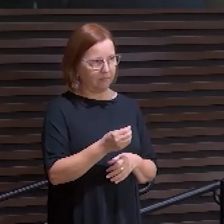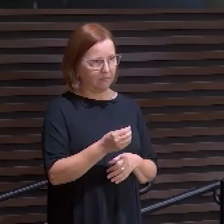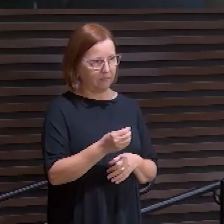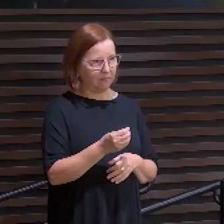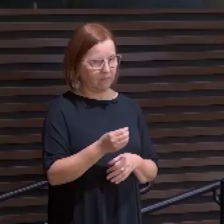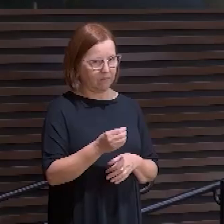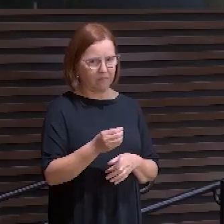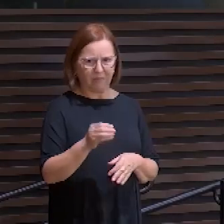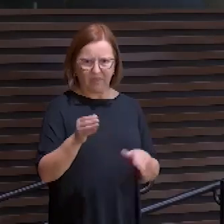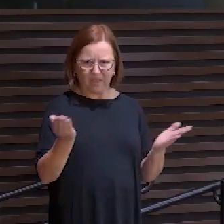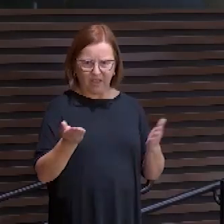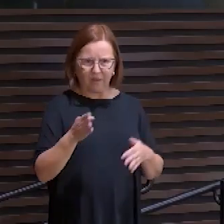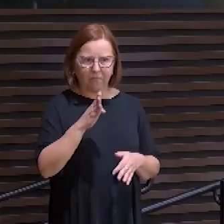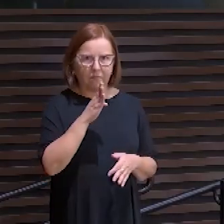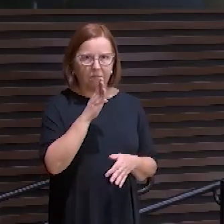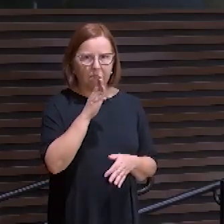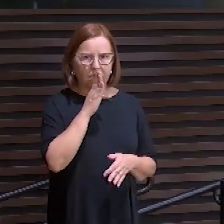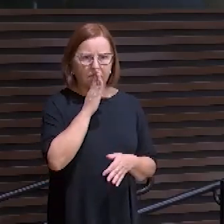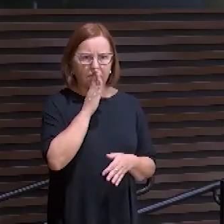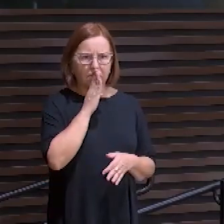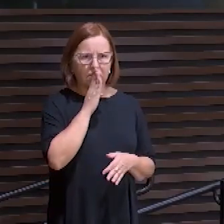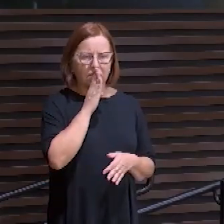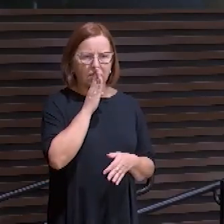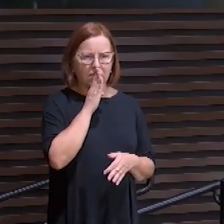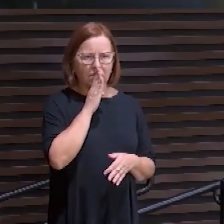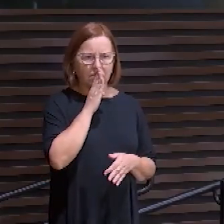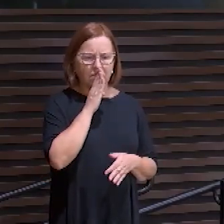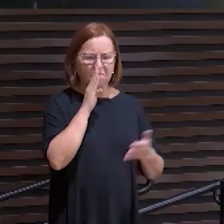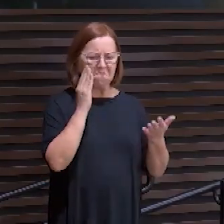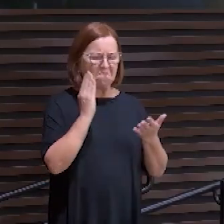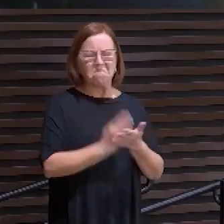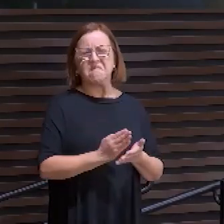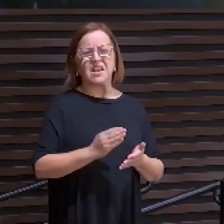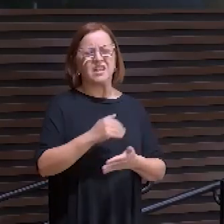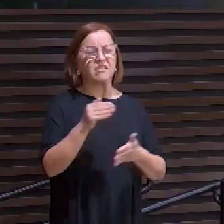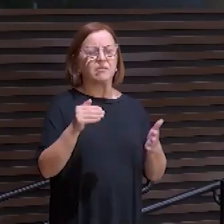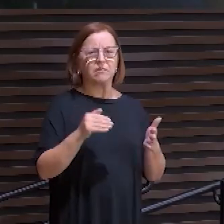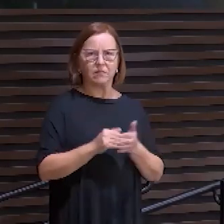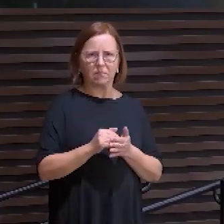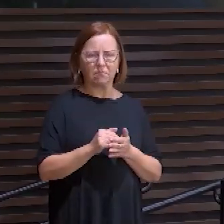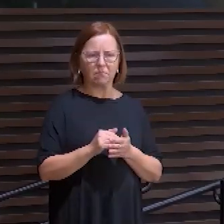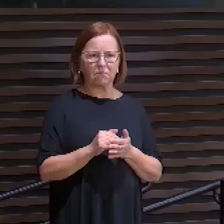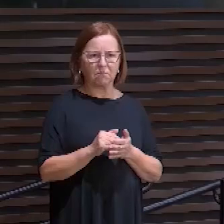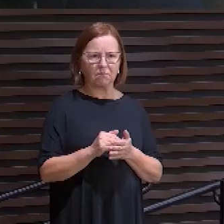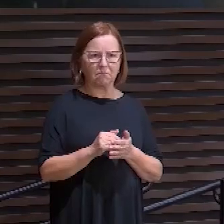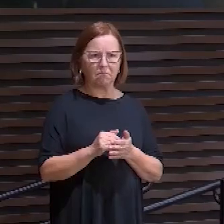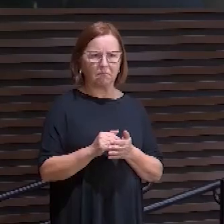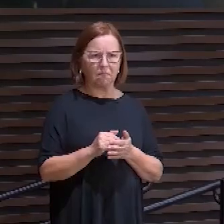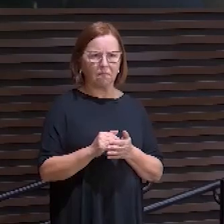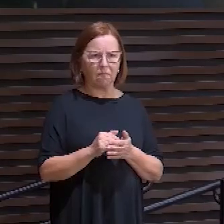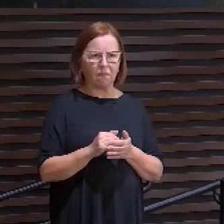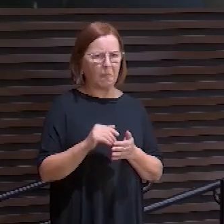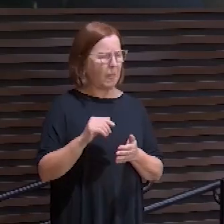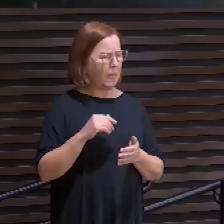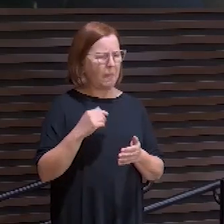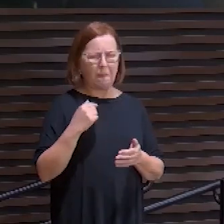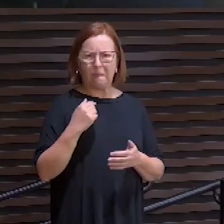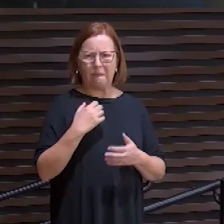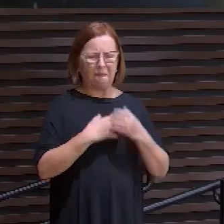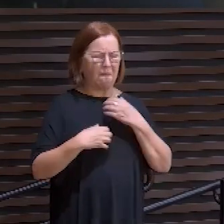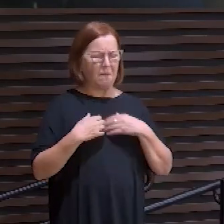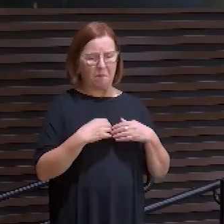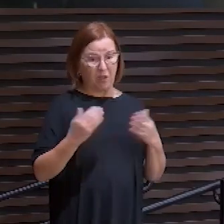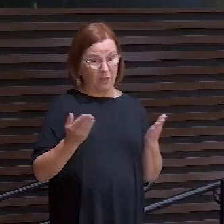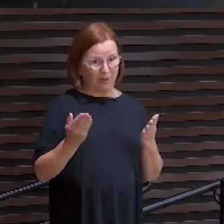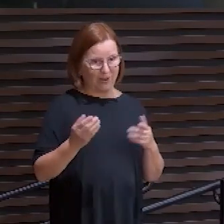fiquem quietos, parem tudo, não me perturbem agora,